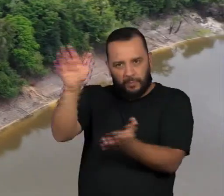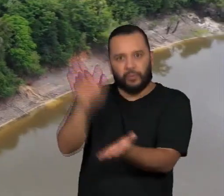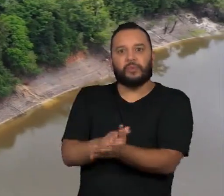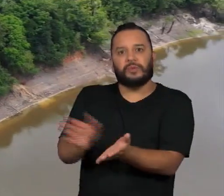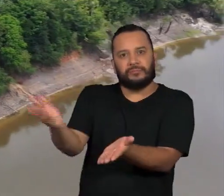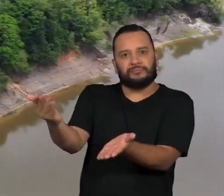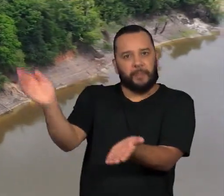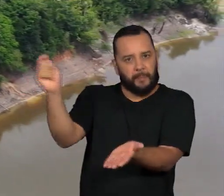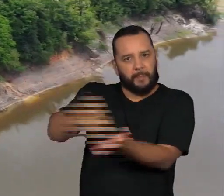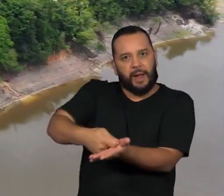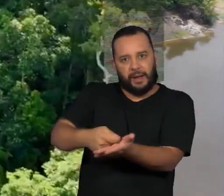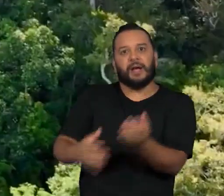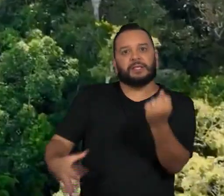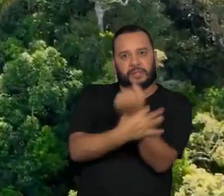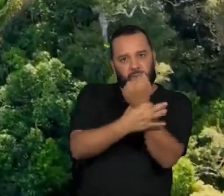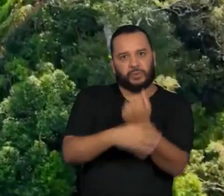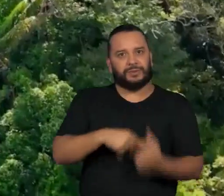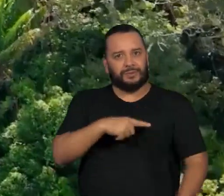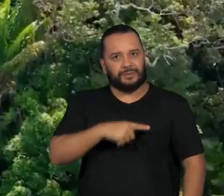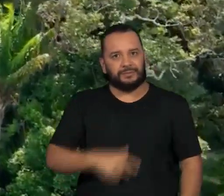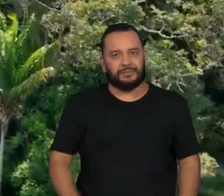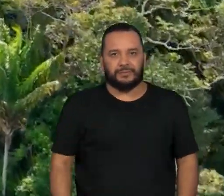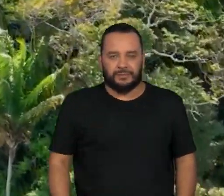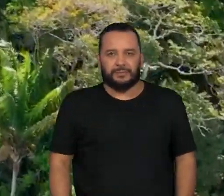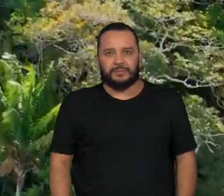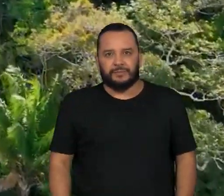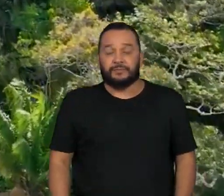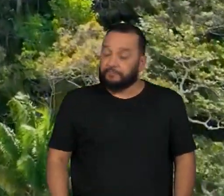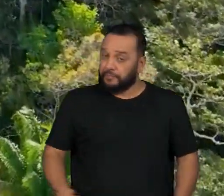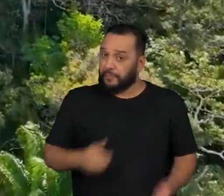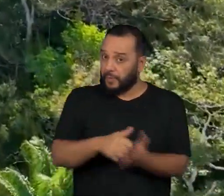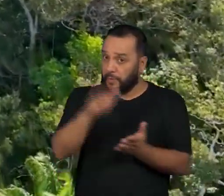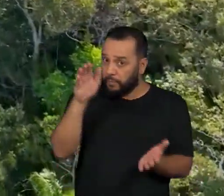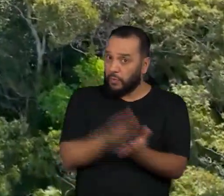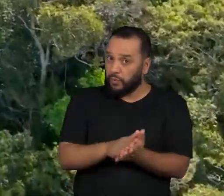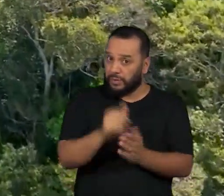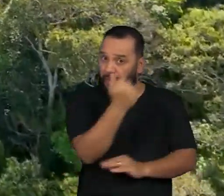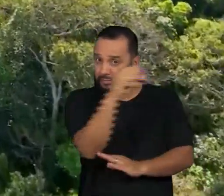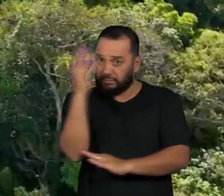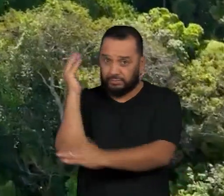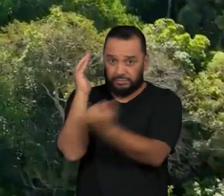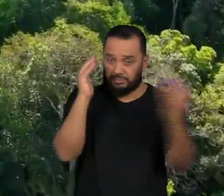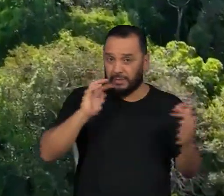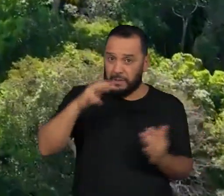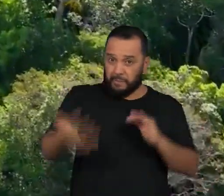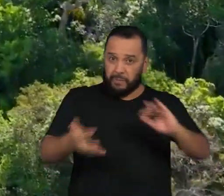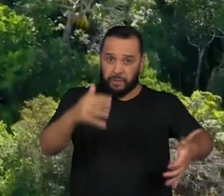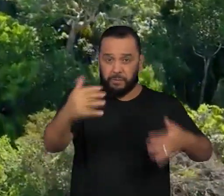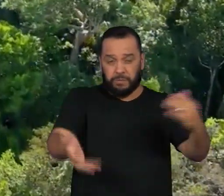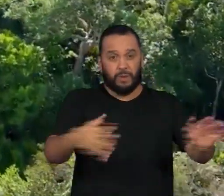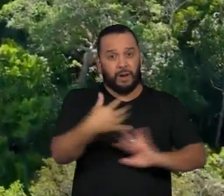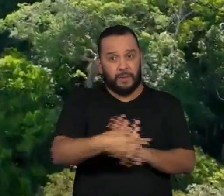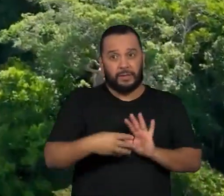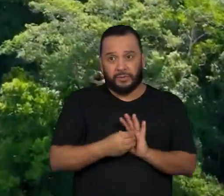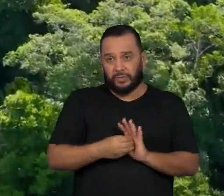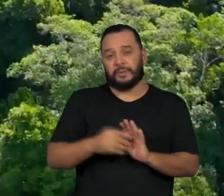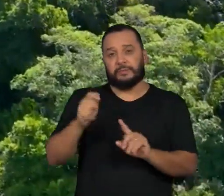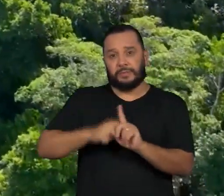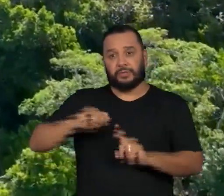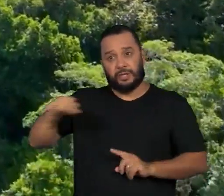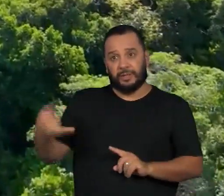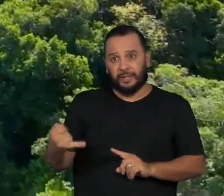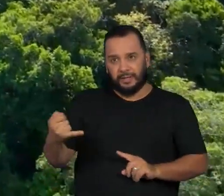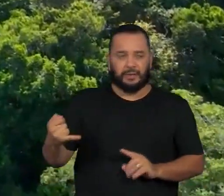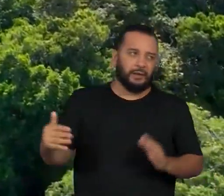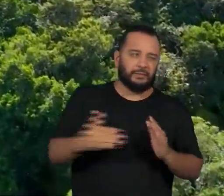jurídica necessária. O número de multas por desmatamento e outras infrações na Amazônia entre janeiro